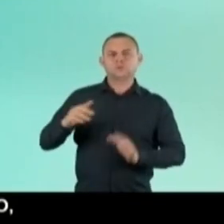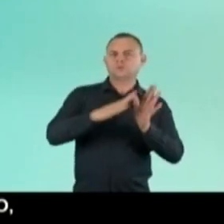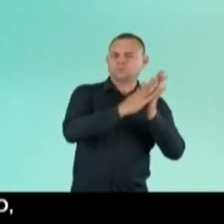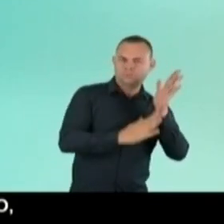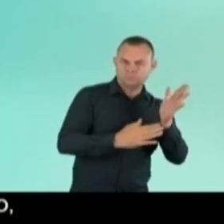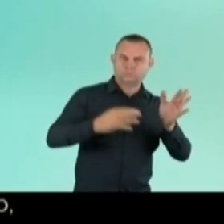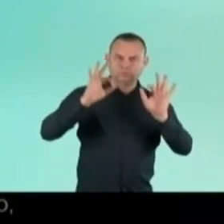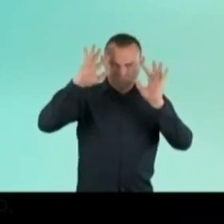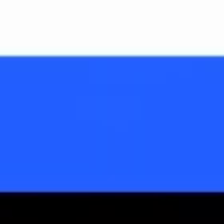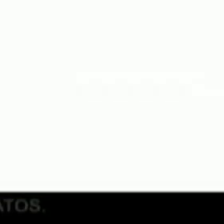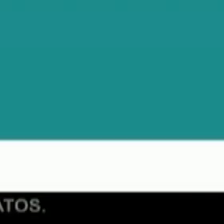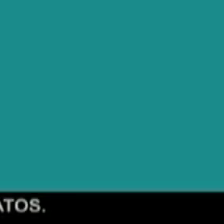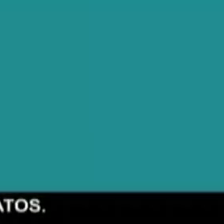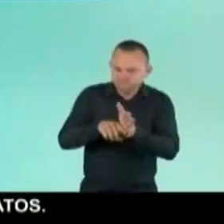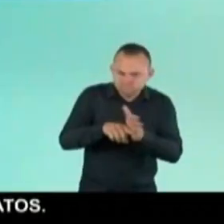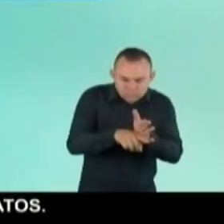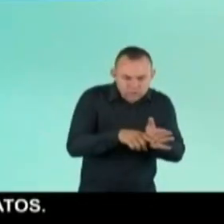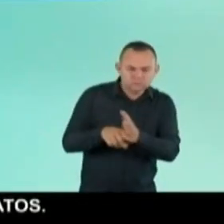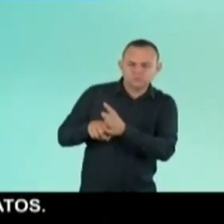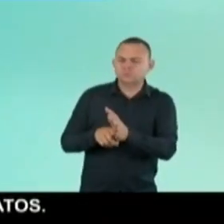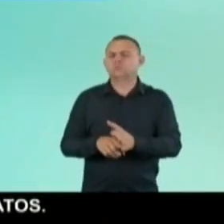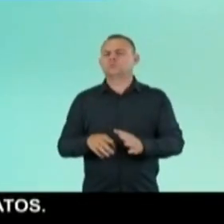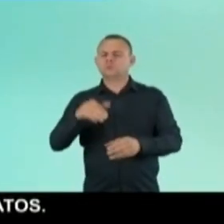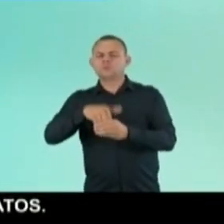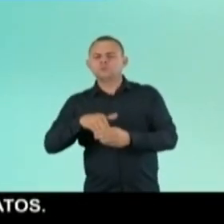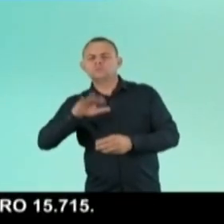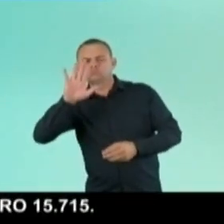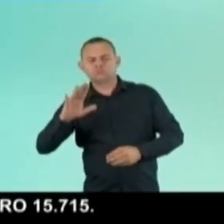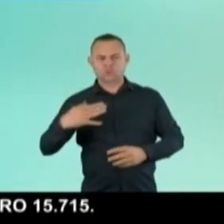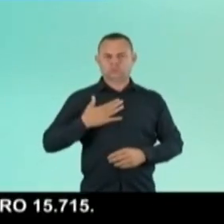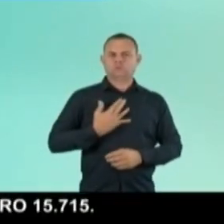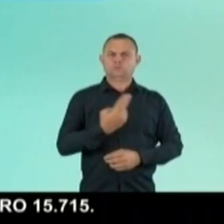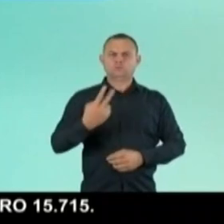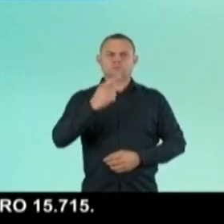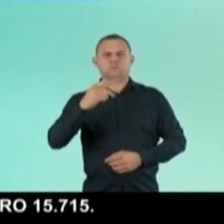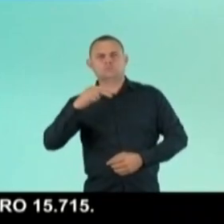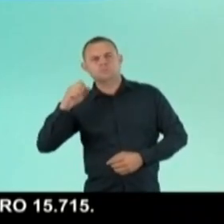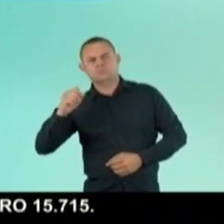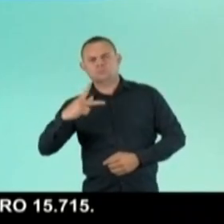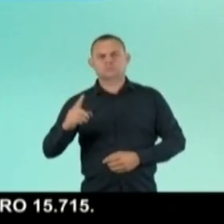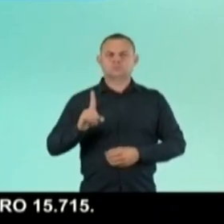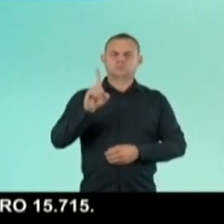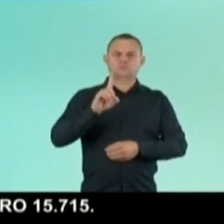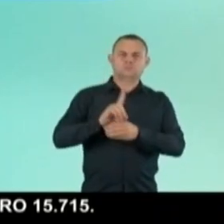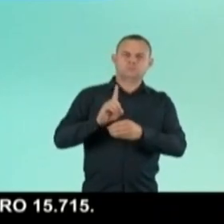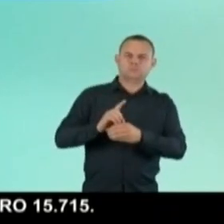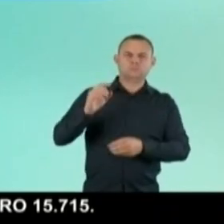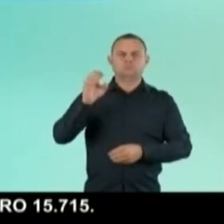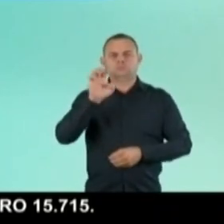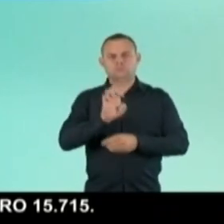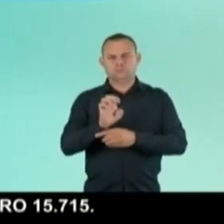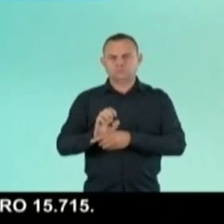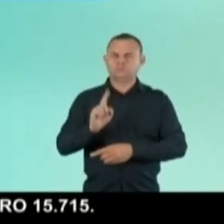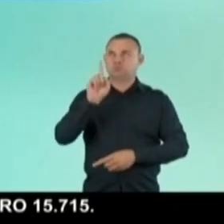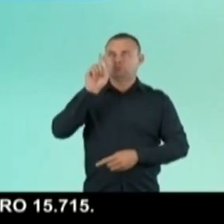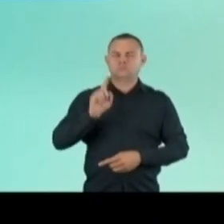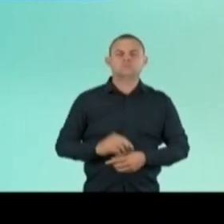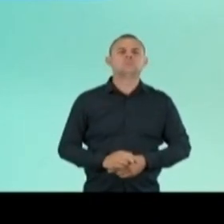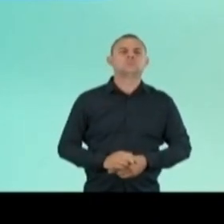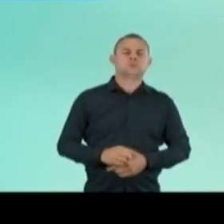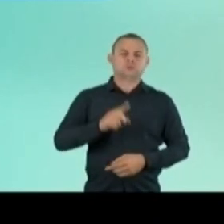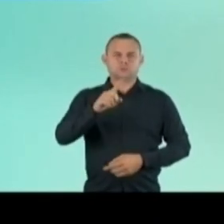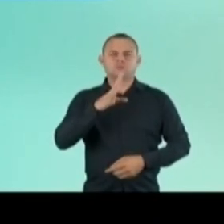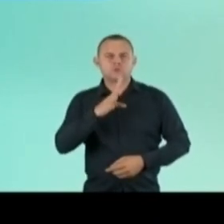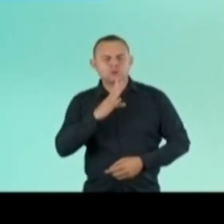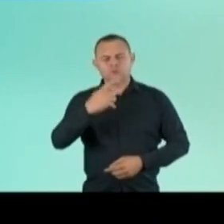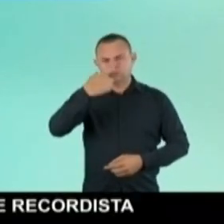ficha limpa é a solução. Procure conhecer o trabalho dos candidatos. Sou o POC, candidato a deputado estadual, número 15715.